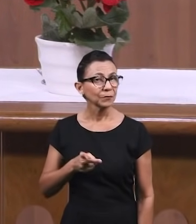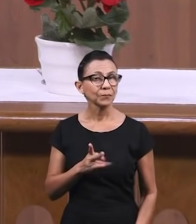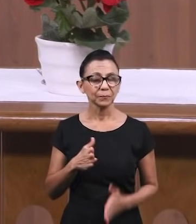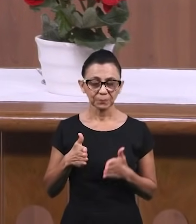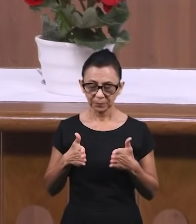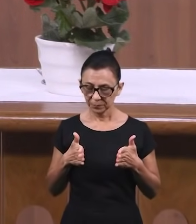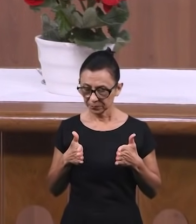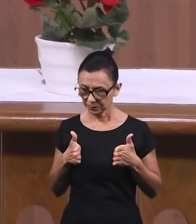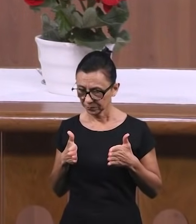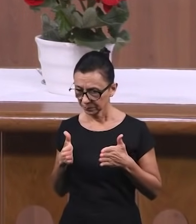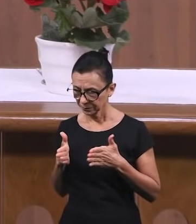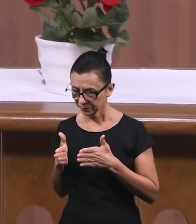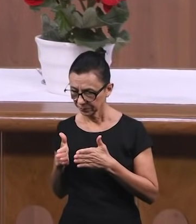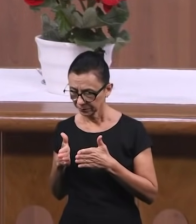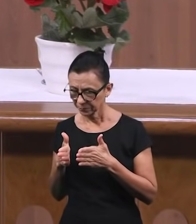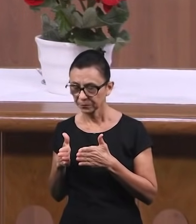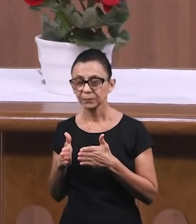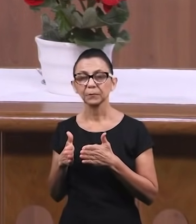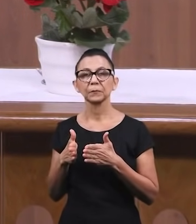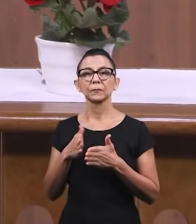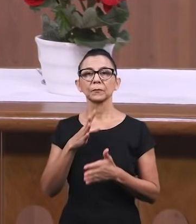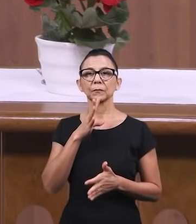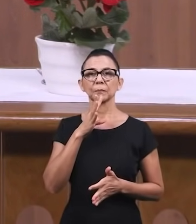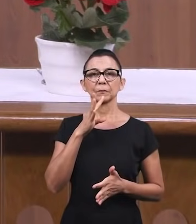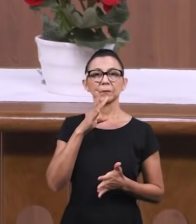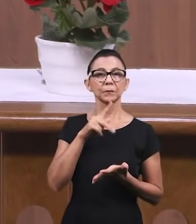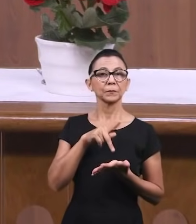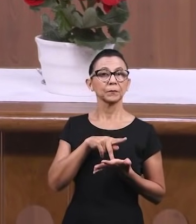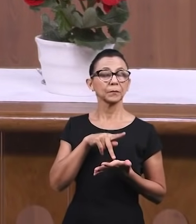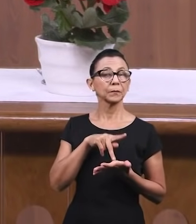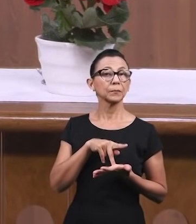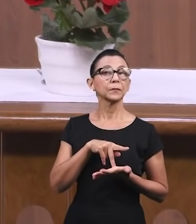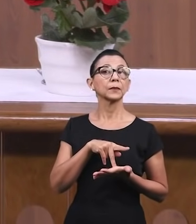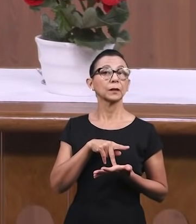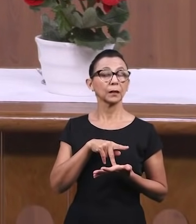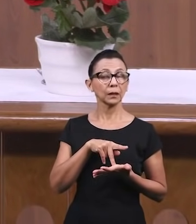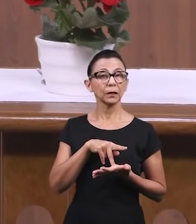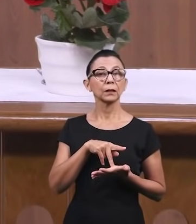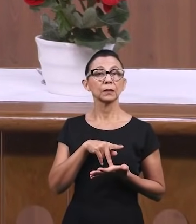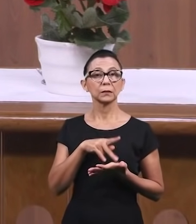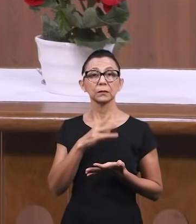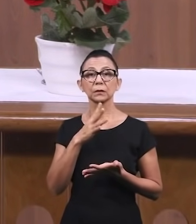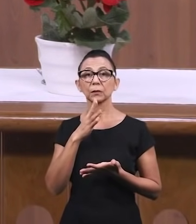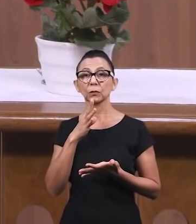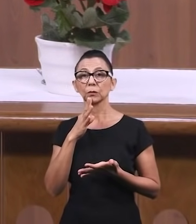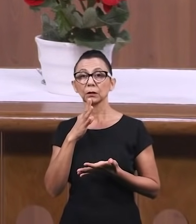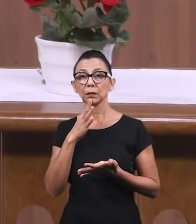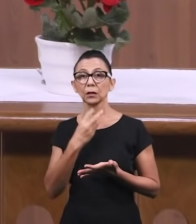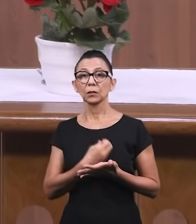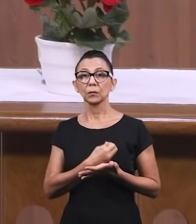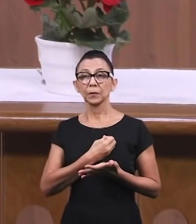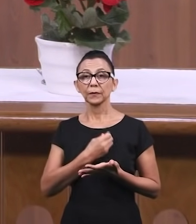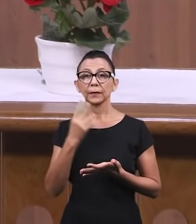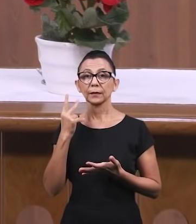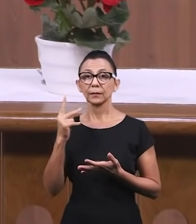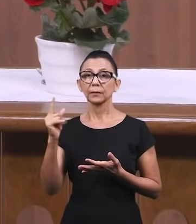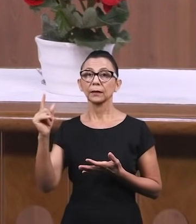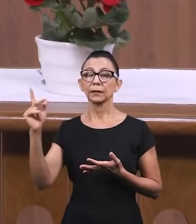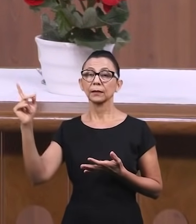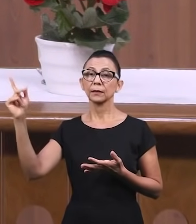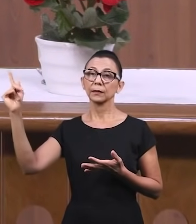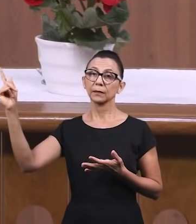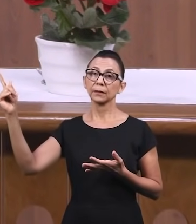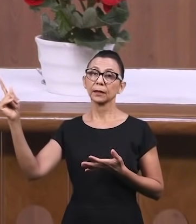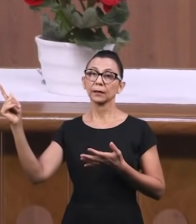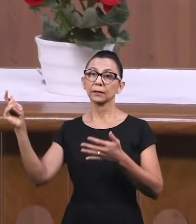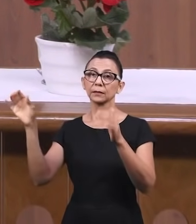continuam no caminho, conhecendo a verdade e conhecendo a vida abundante, que